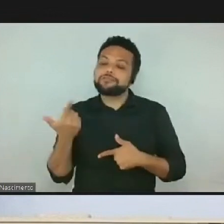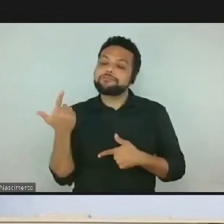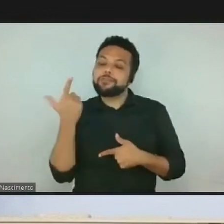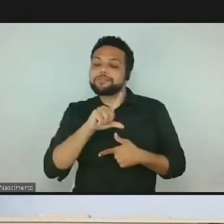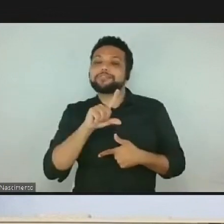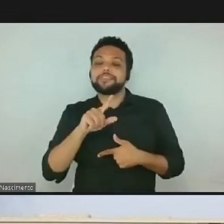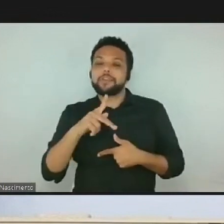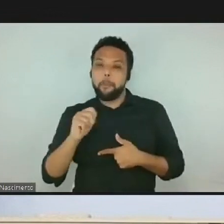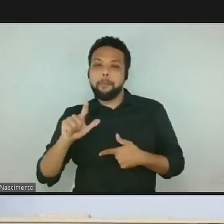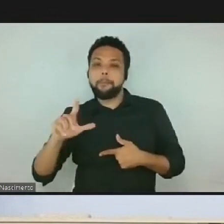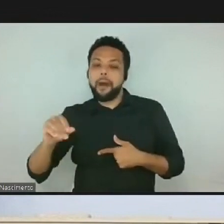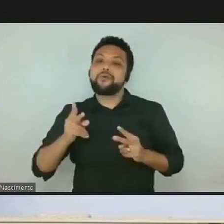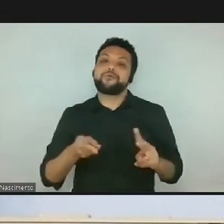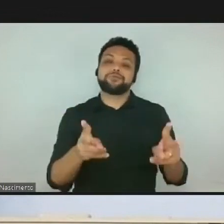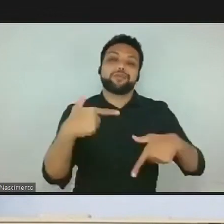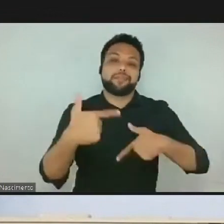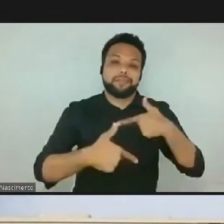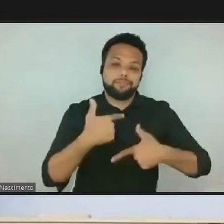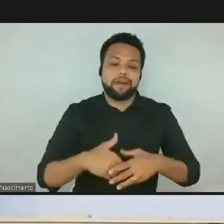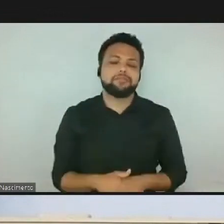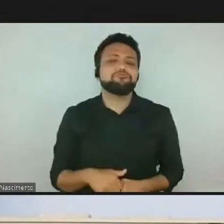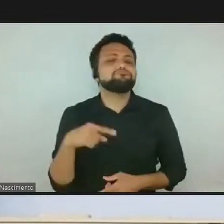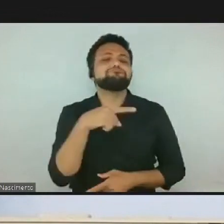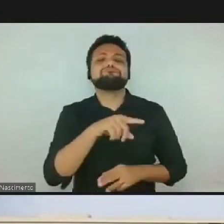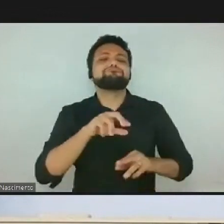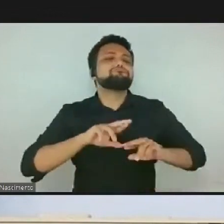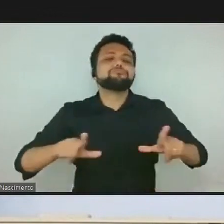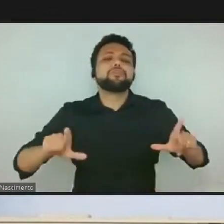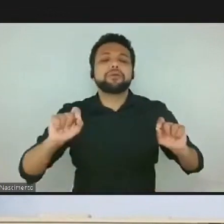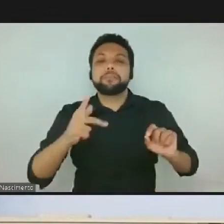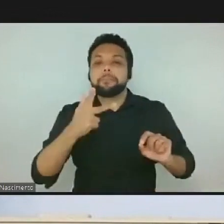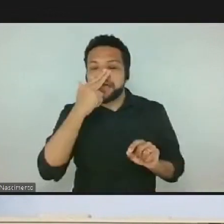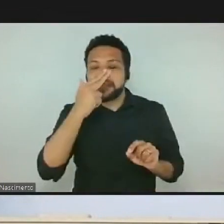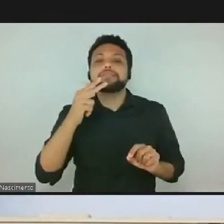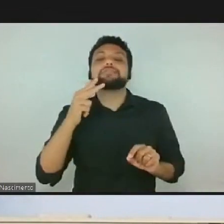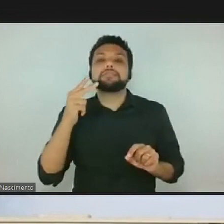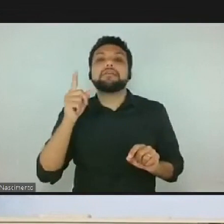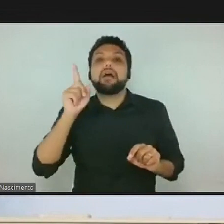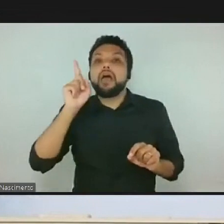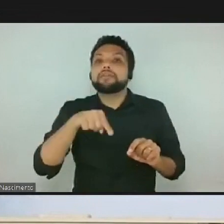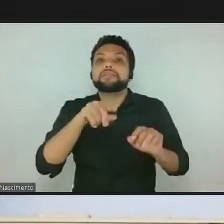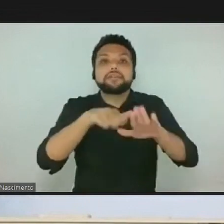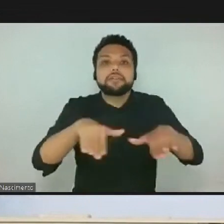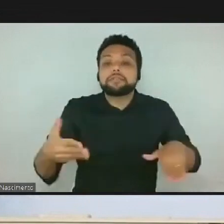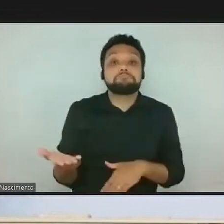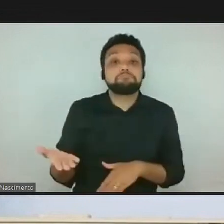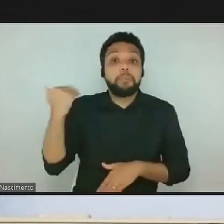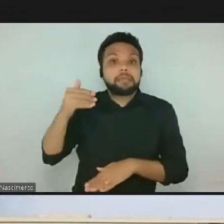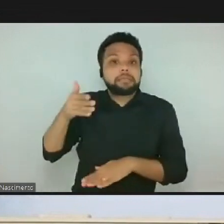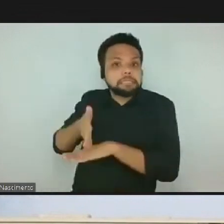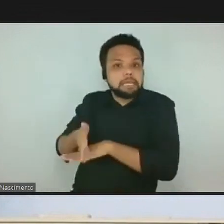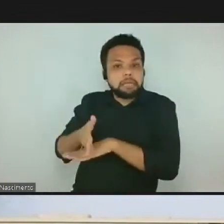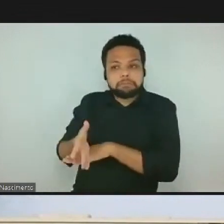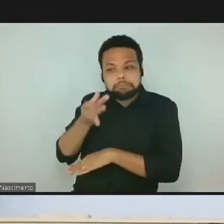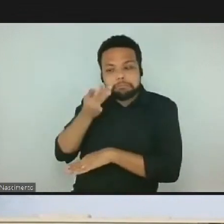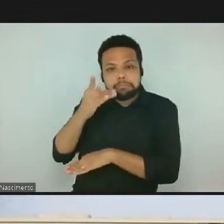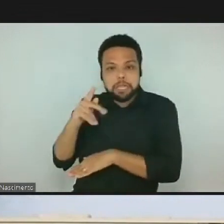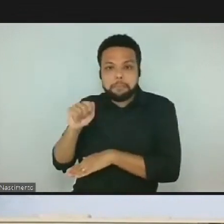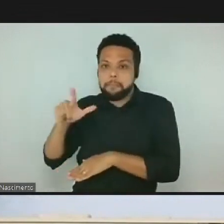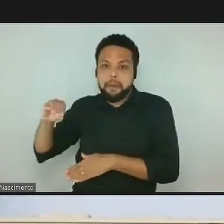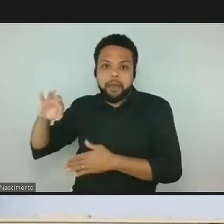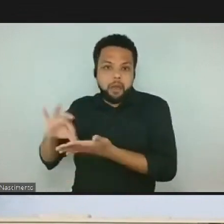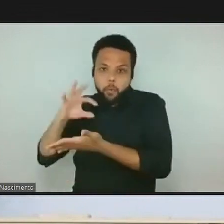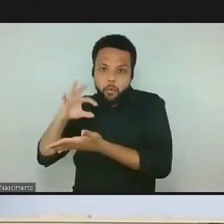diferencial dessa ação é que ele atingiu e atinge crianças que não estavam